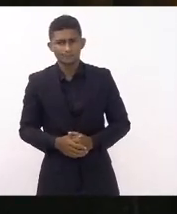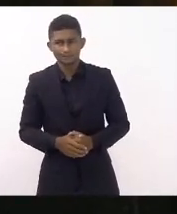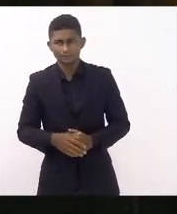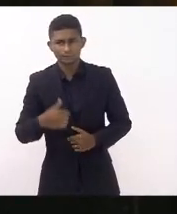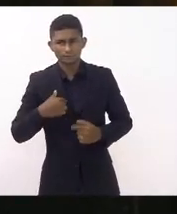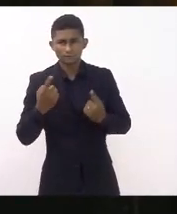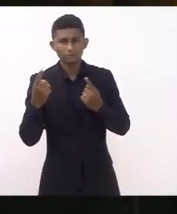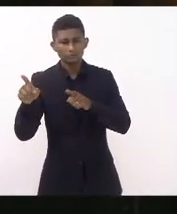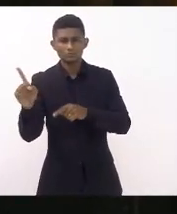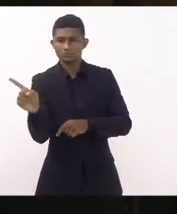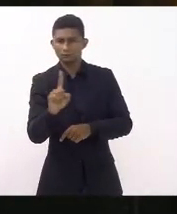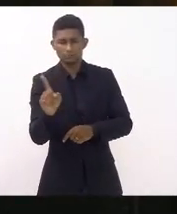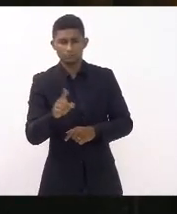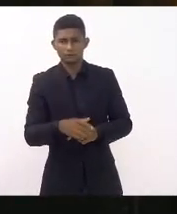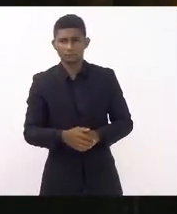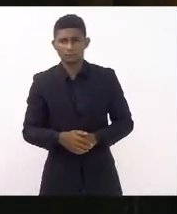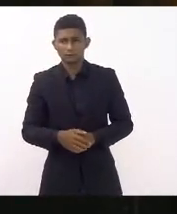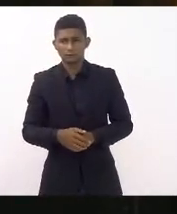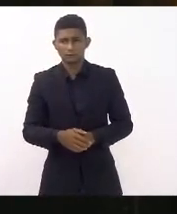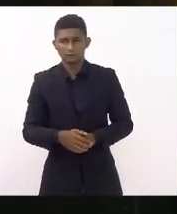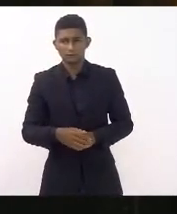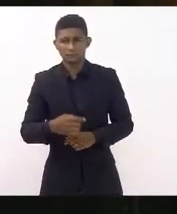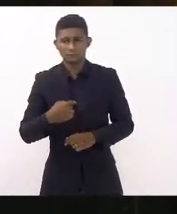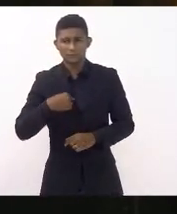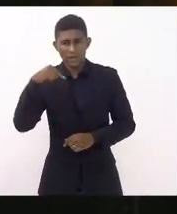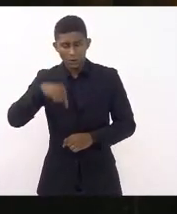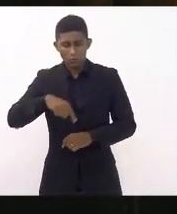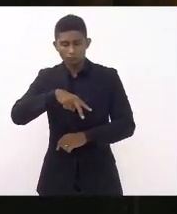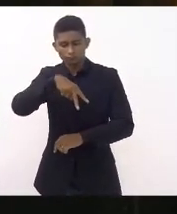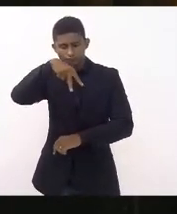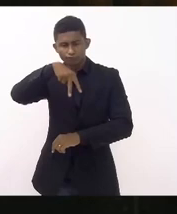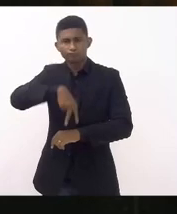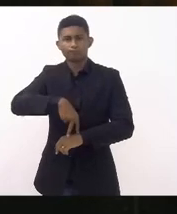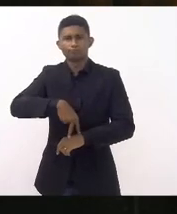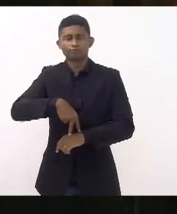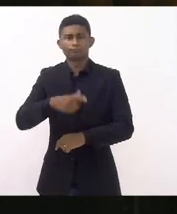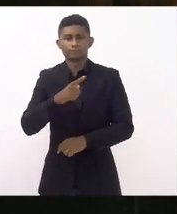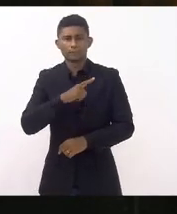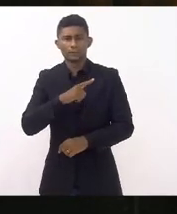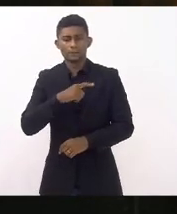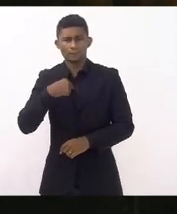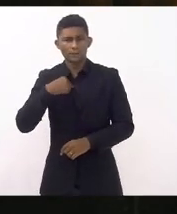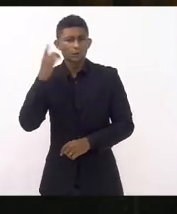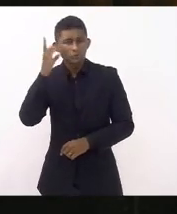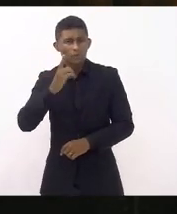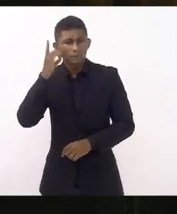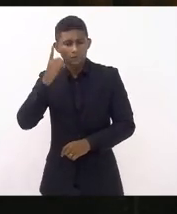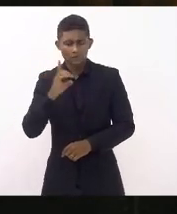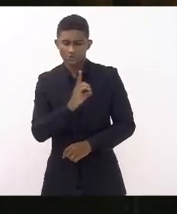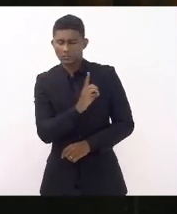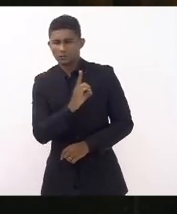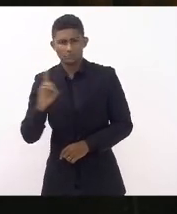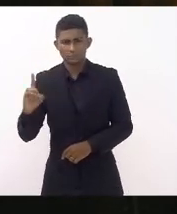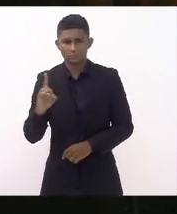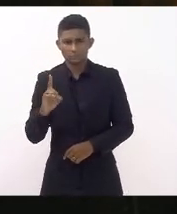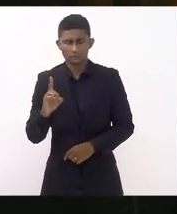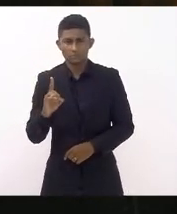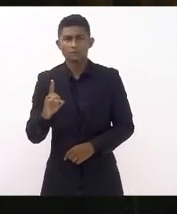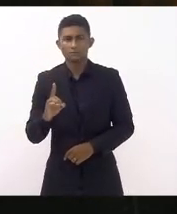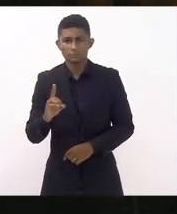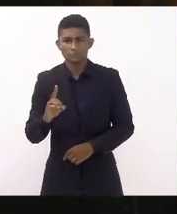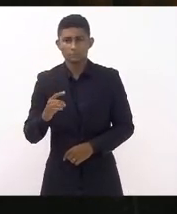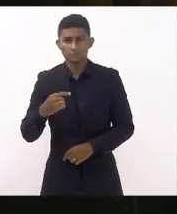oposição, eu tenho é posição. Eu sou uma deputada de direita, eu sou uma